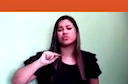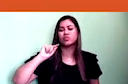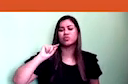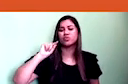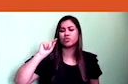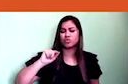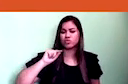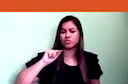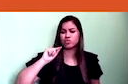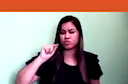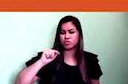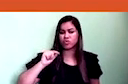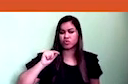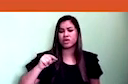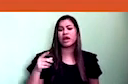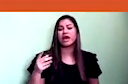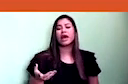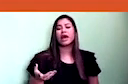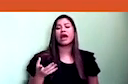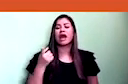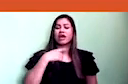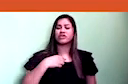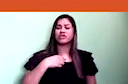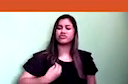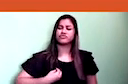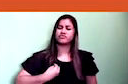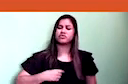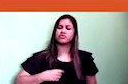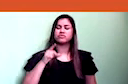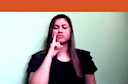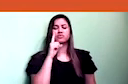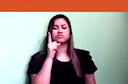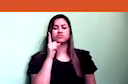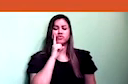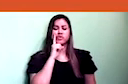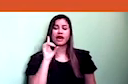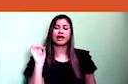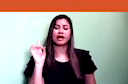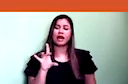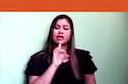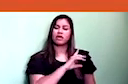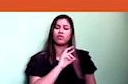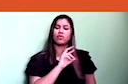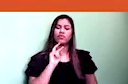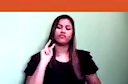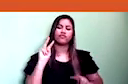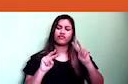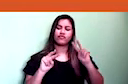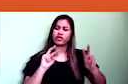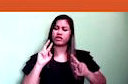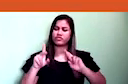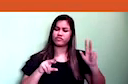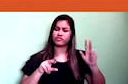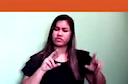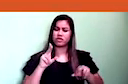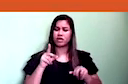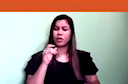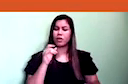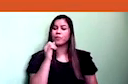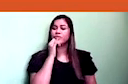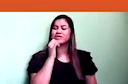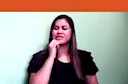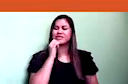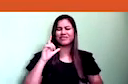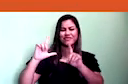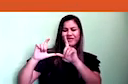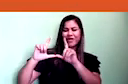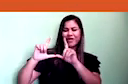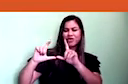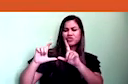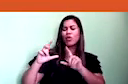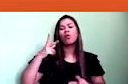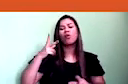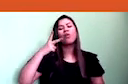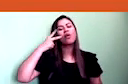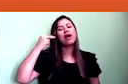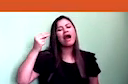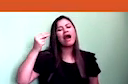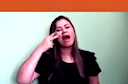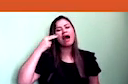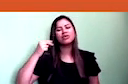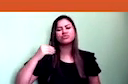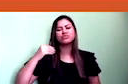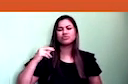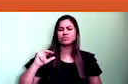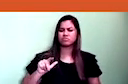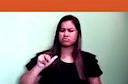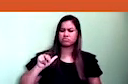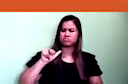vivida cotidianamente, ela pode ser vista de várias formas. Cabe você ver se o gato está subindo ou está descendo. Então, vamos